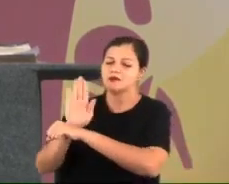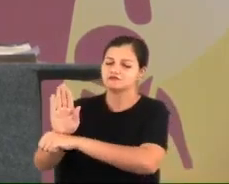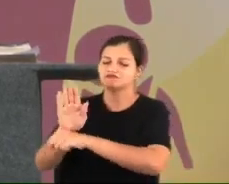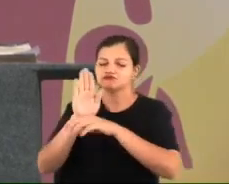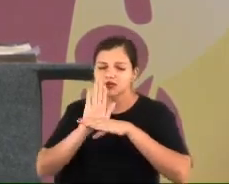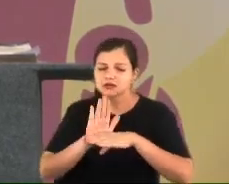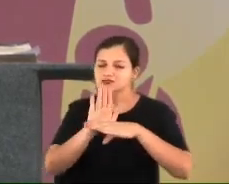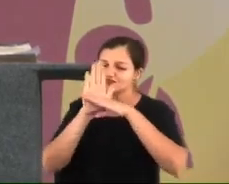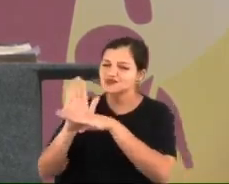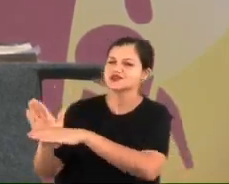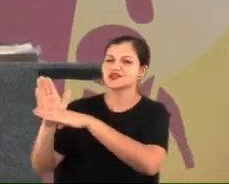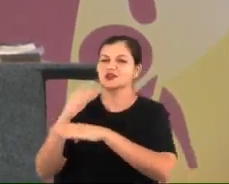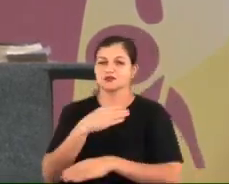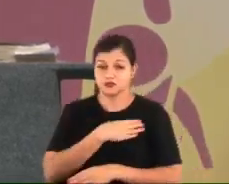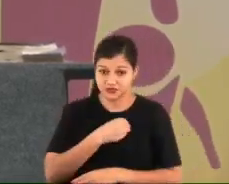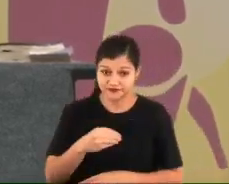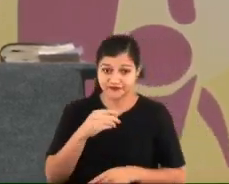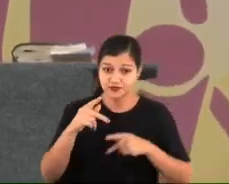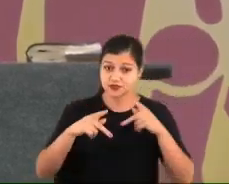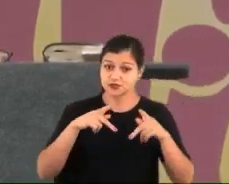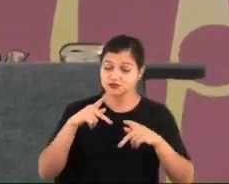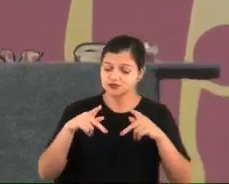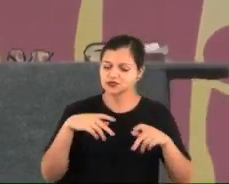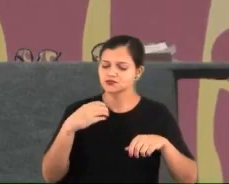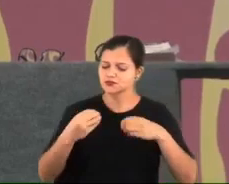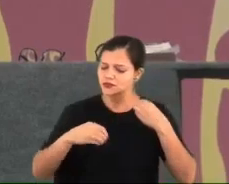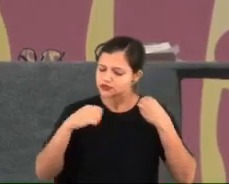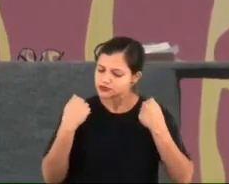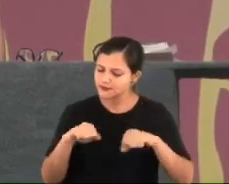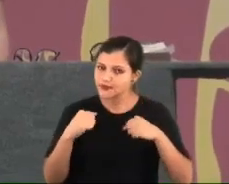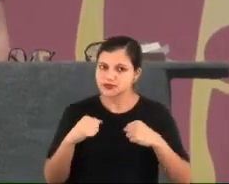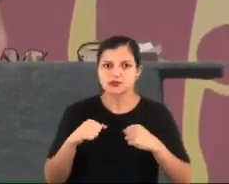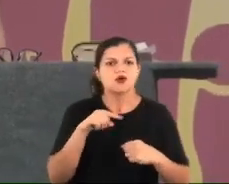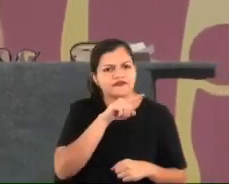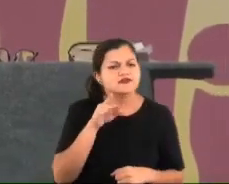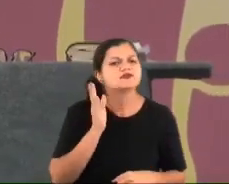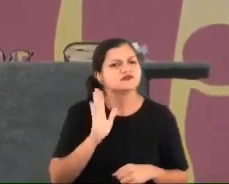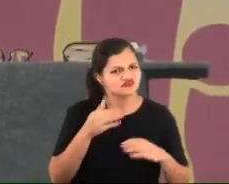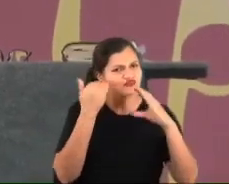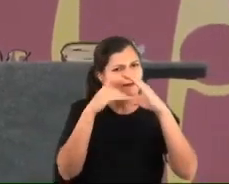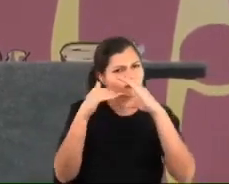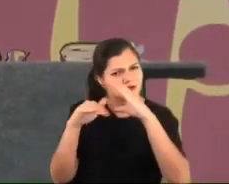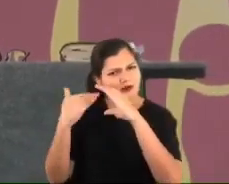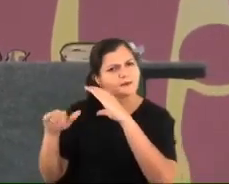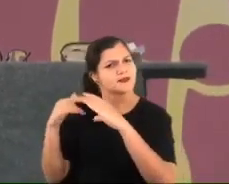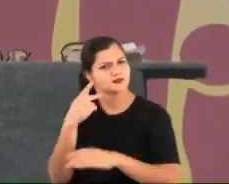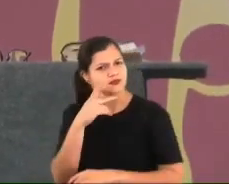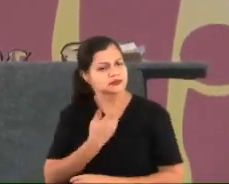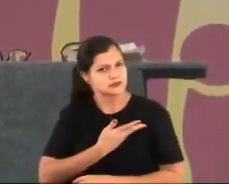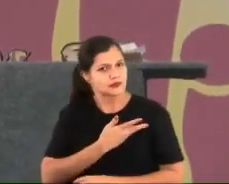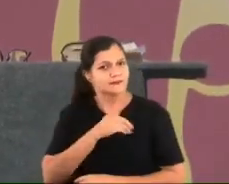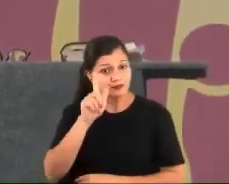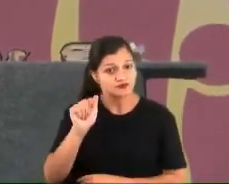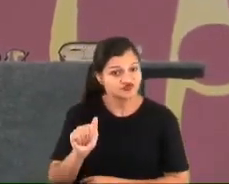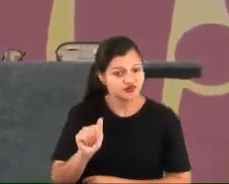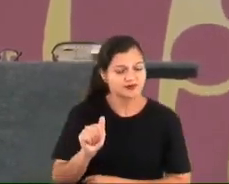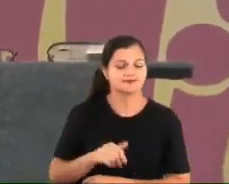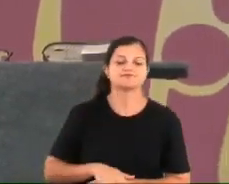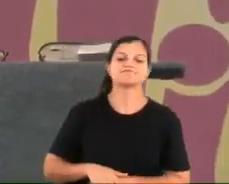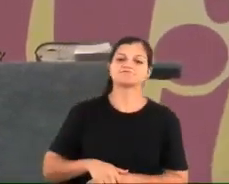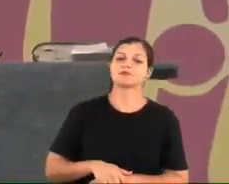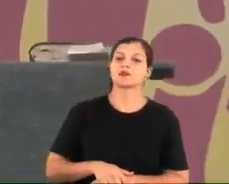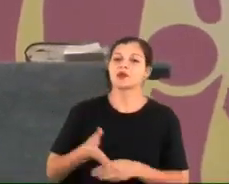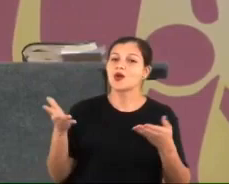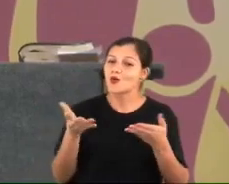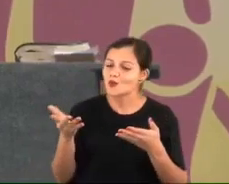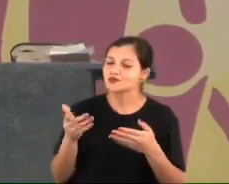em necessidade. Então, você já ligou para todo mundo GA? Hoje, um líder de um ministério, ele foi